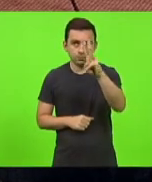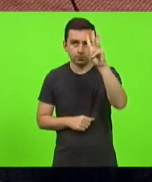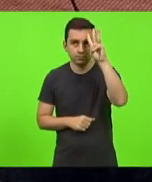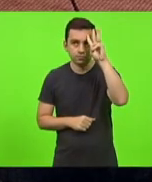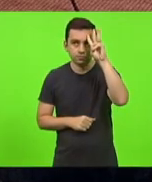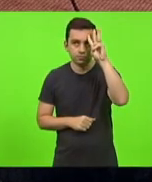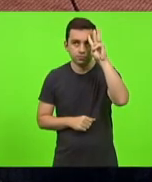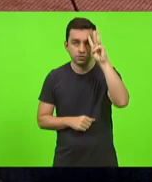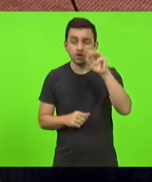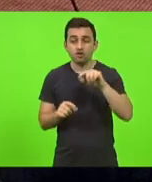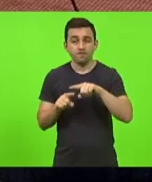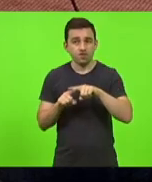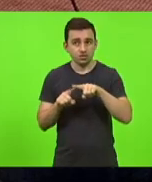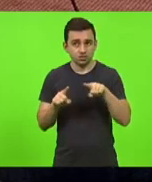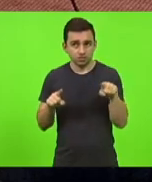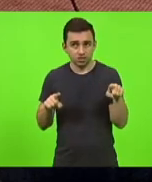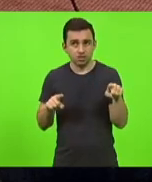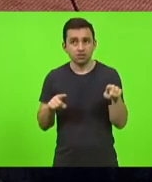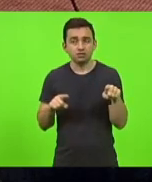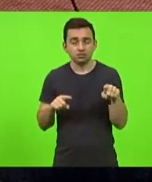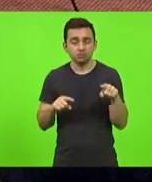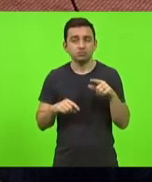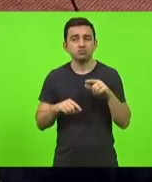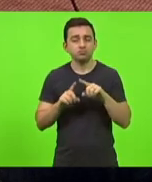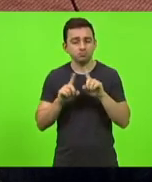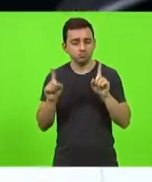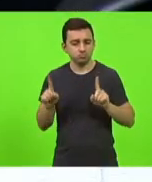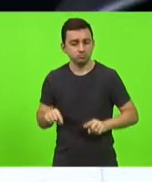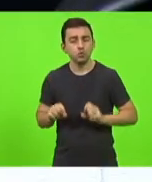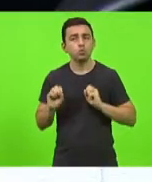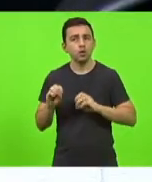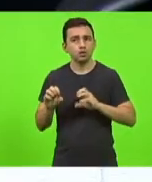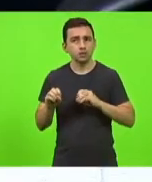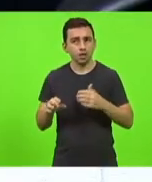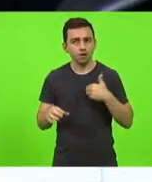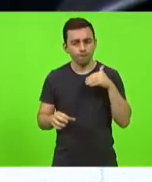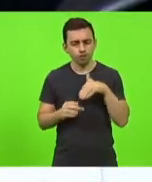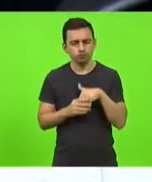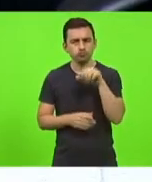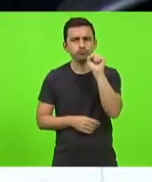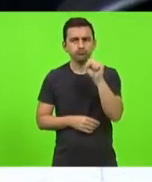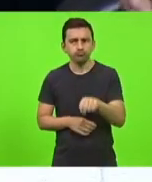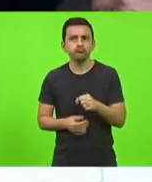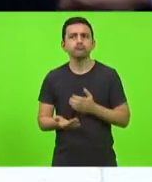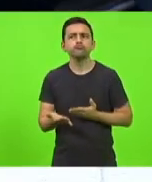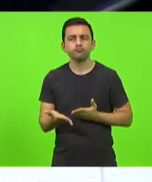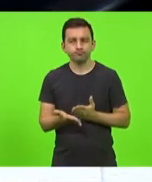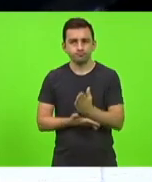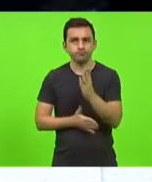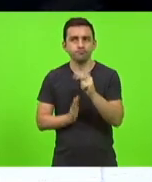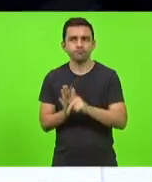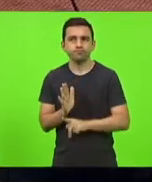nossos colaboradores da educação tenham aumento, o meu voto é sim pela aprovação do projeto.